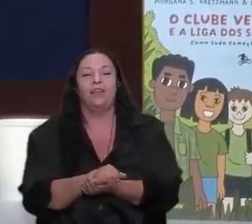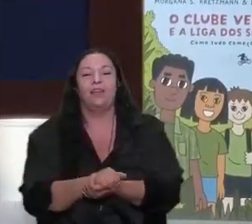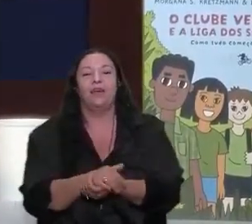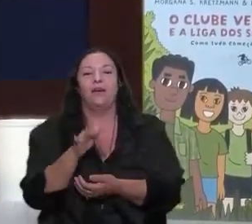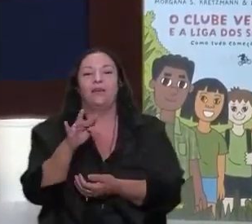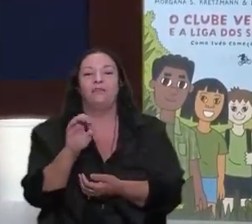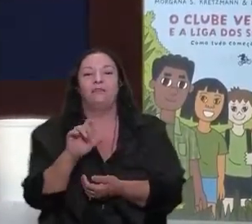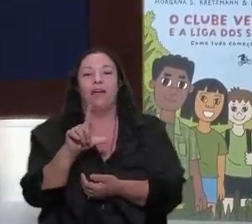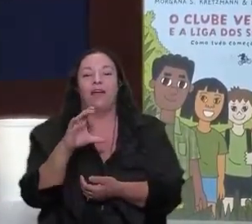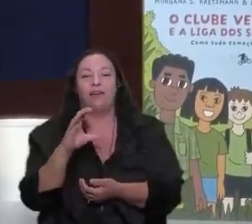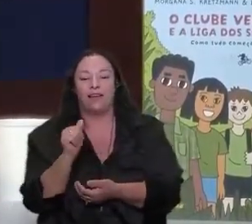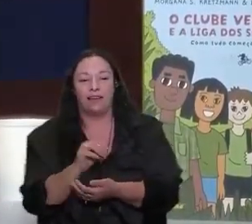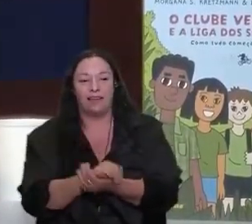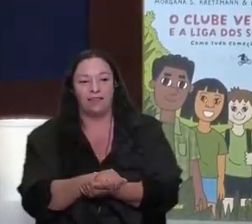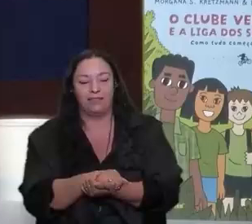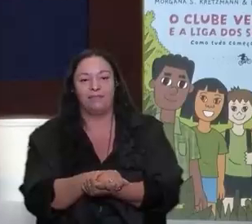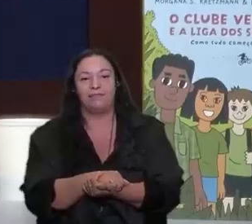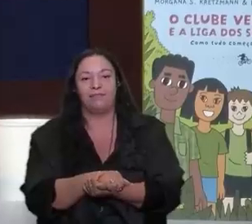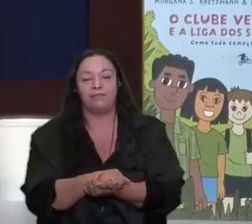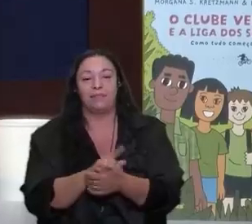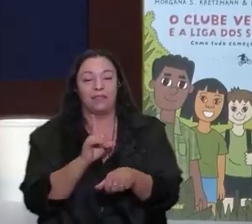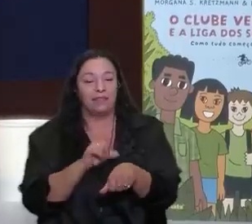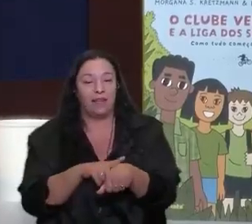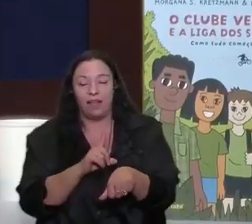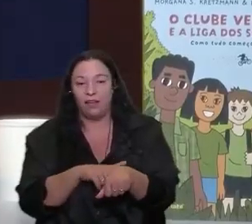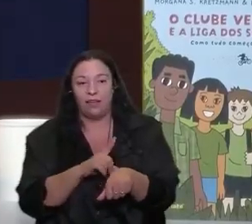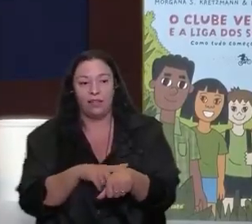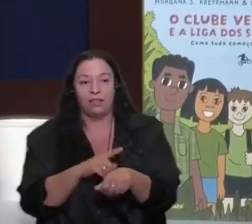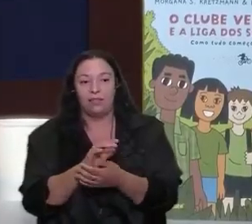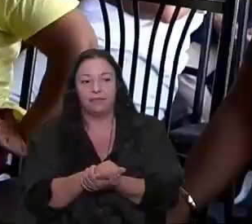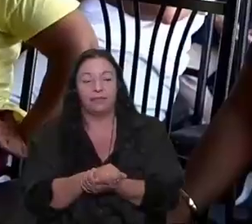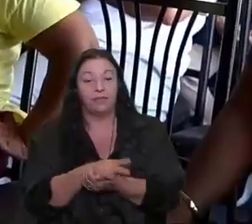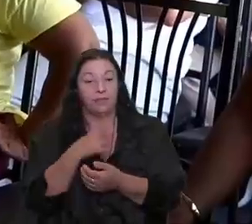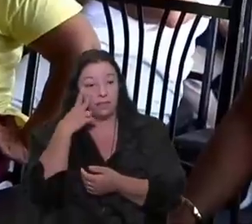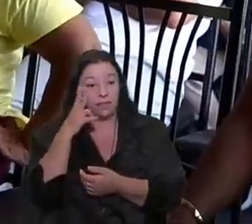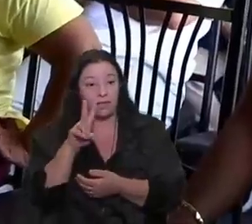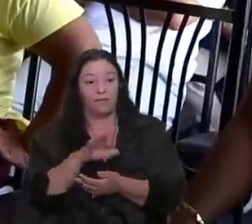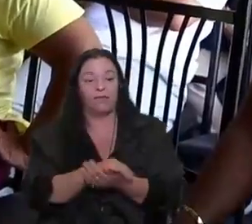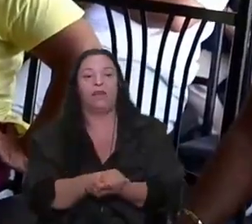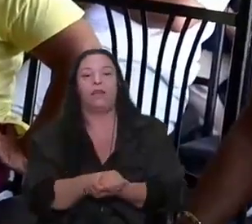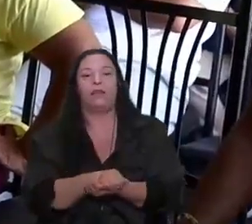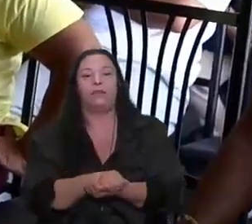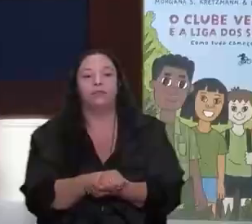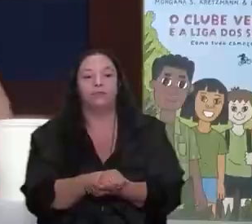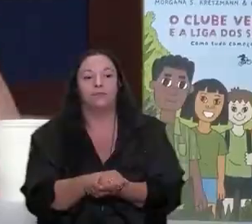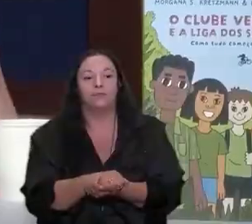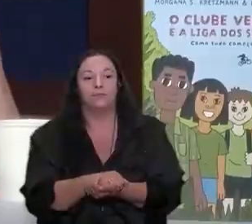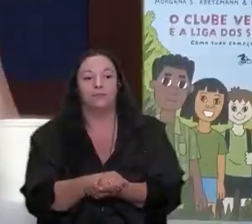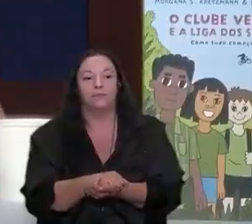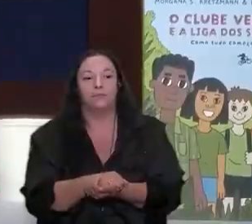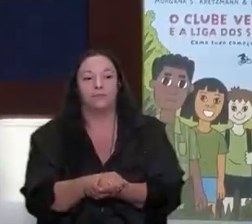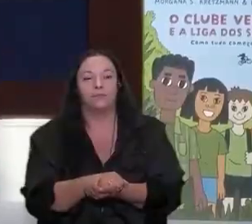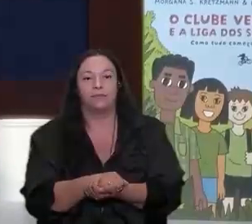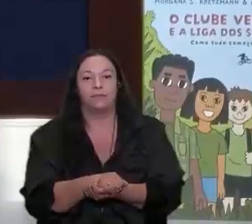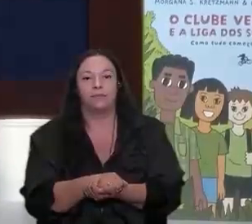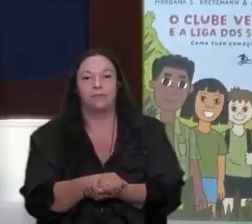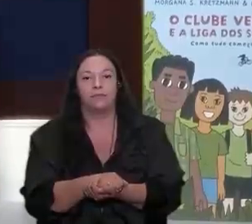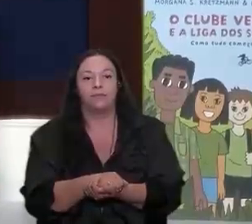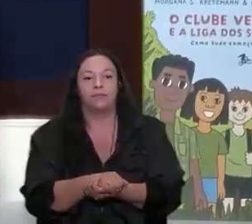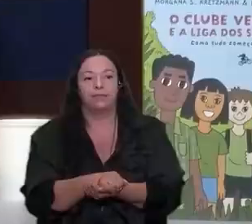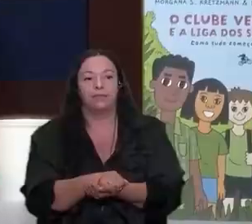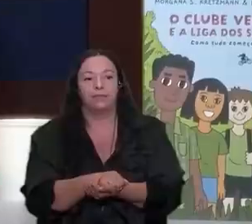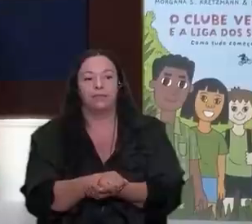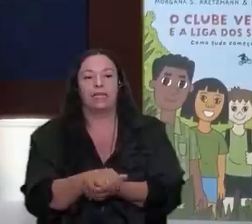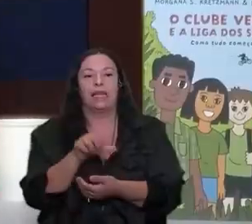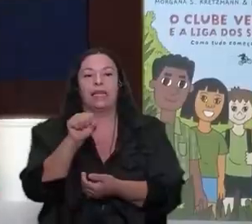uma questão que estava mais do que na hora de ser levantada, né? A gente está vendo isso, a série... Agora eu estou nos trinques. A